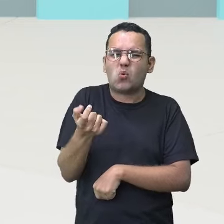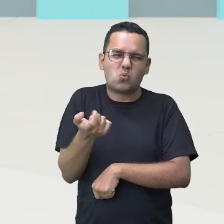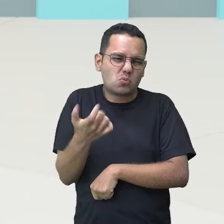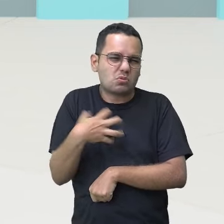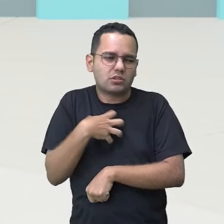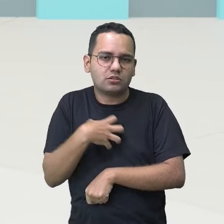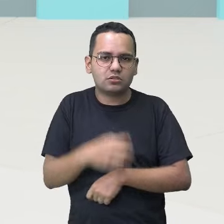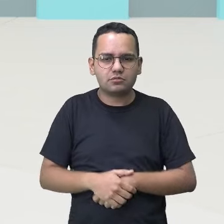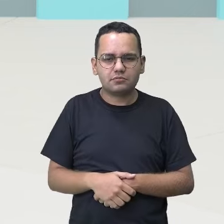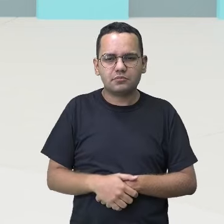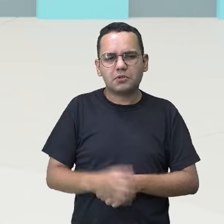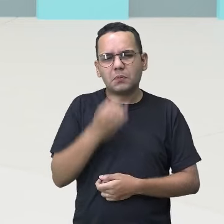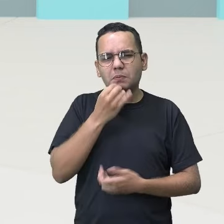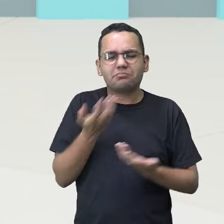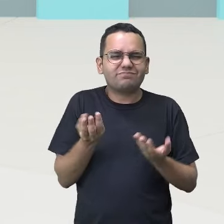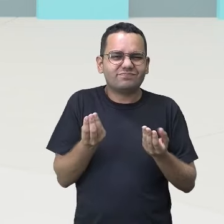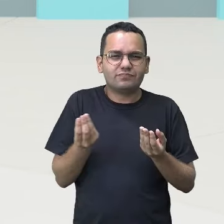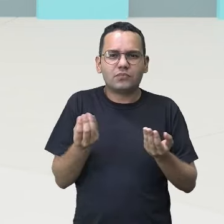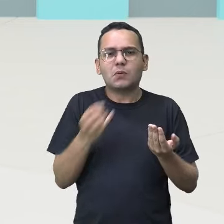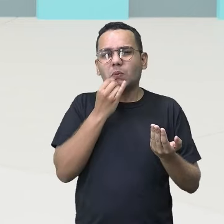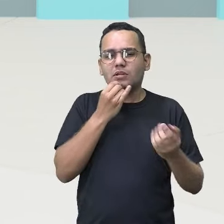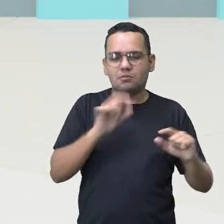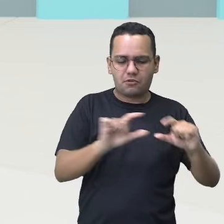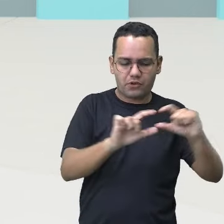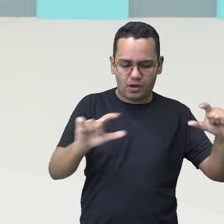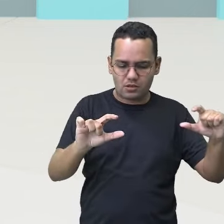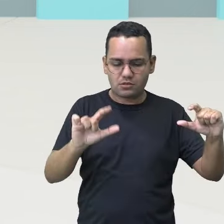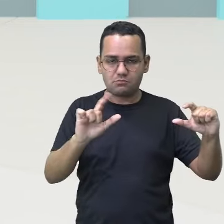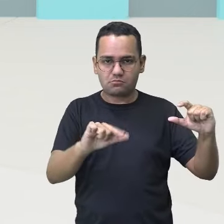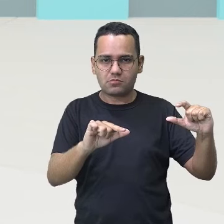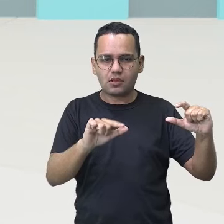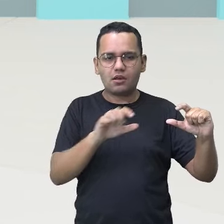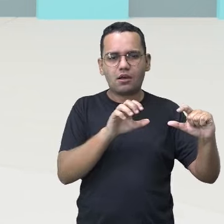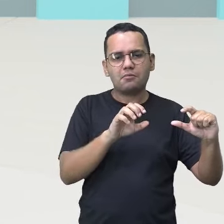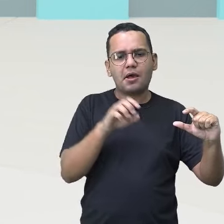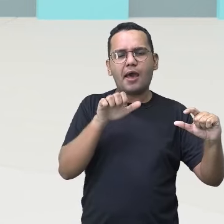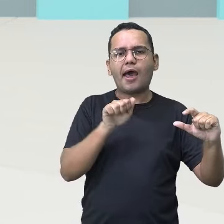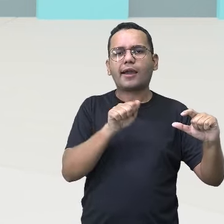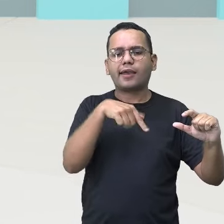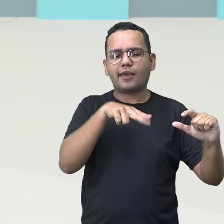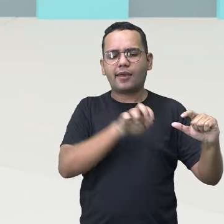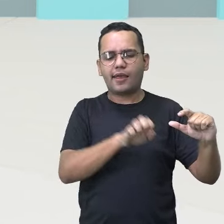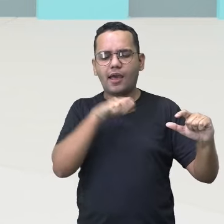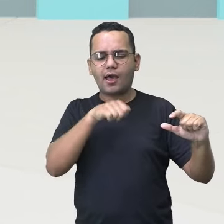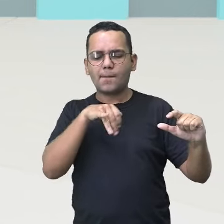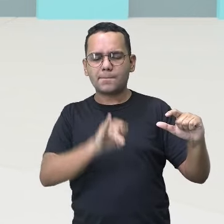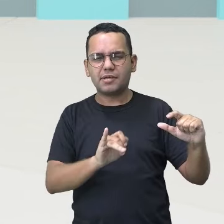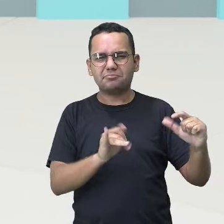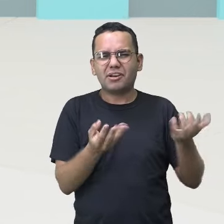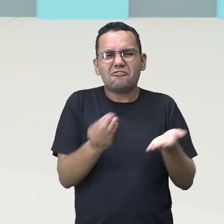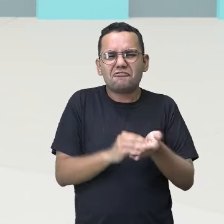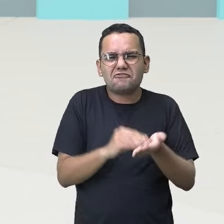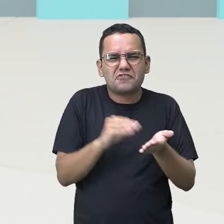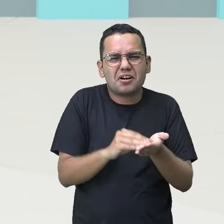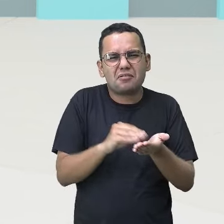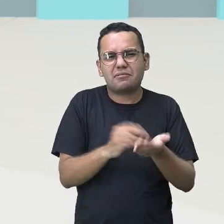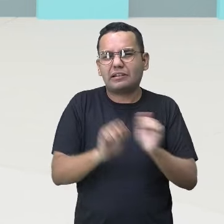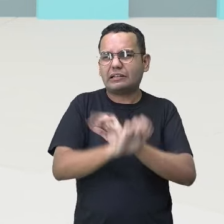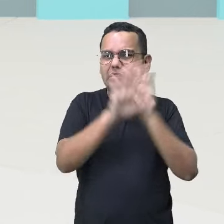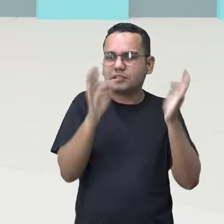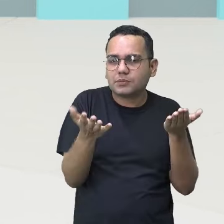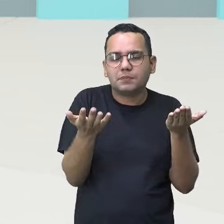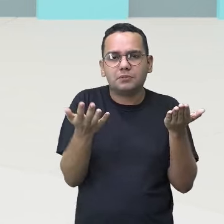aí você vai olhar e vai dizer mas o que professora que sentido é esse que amei o qu Você pode falar isso para mim aí eu vou dizer então